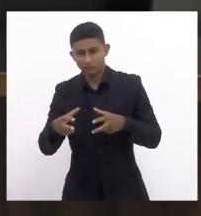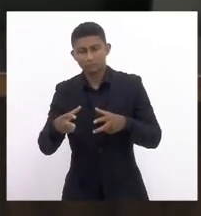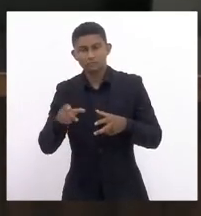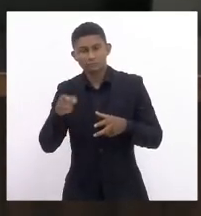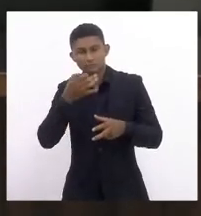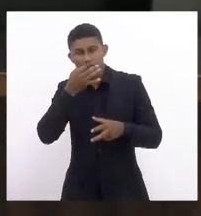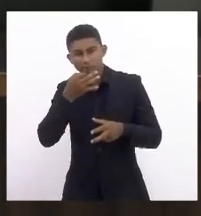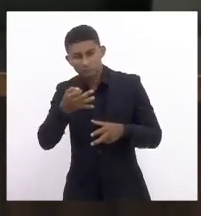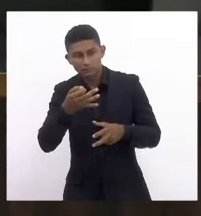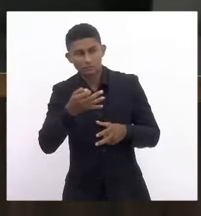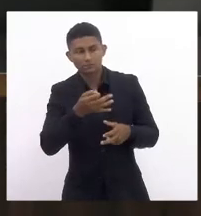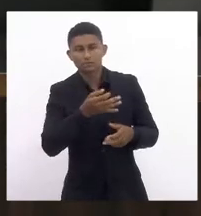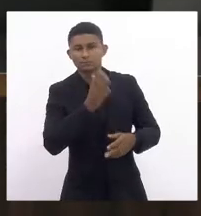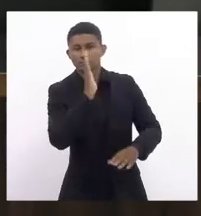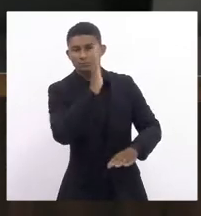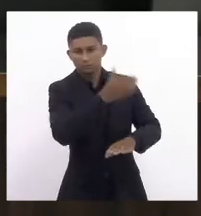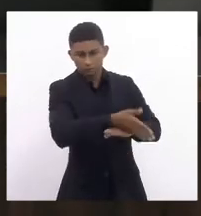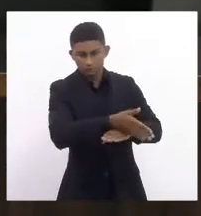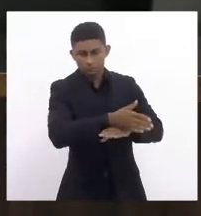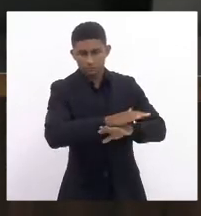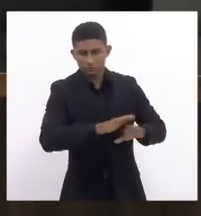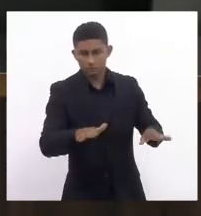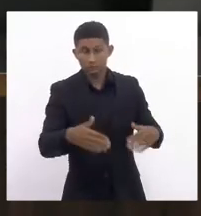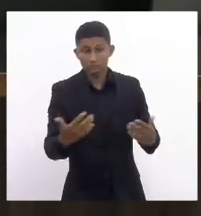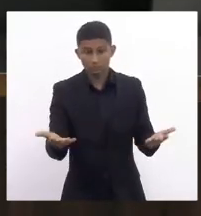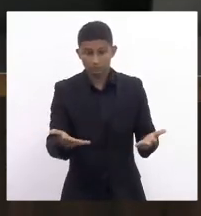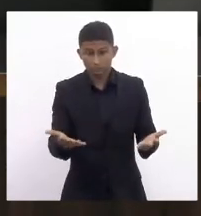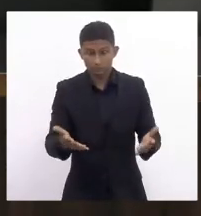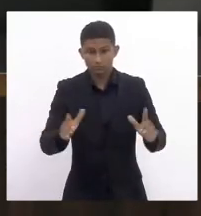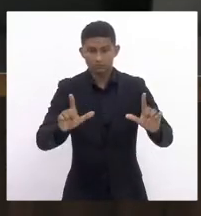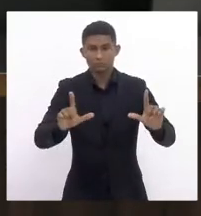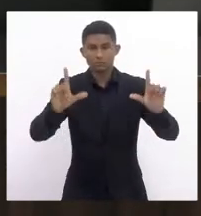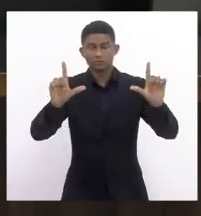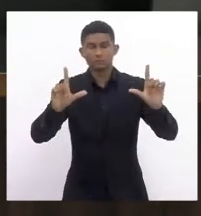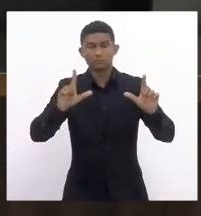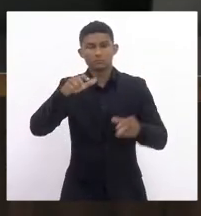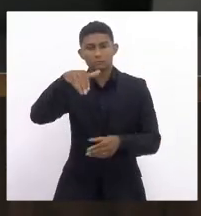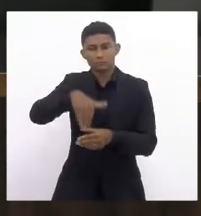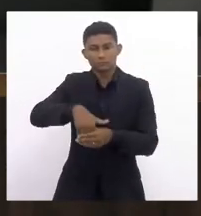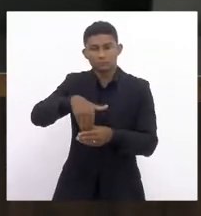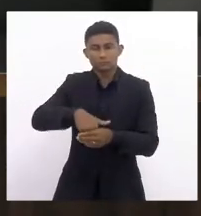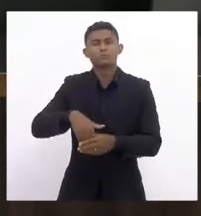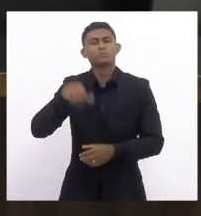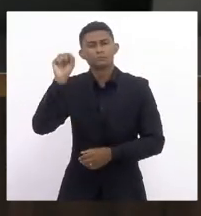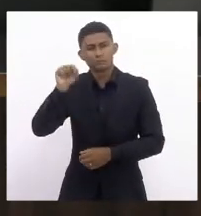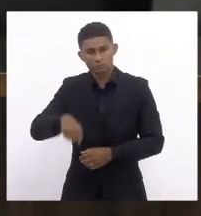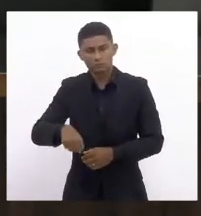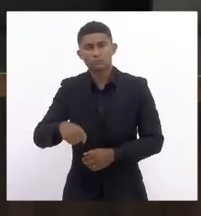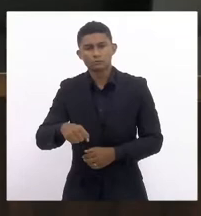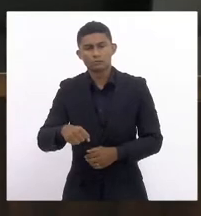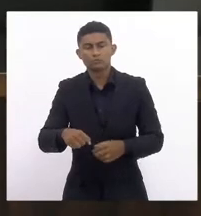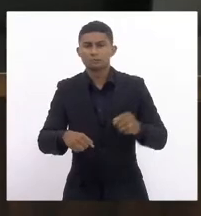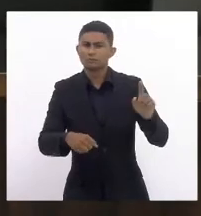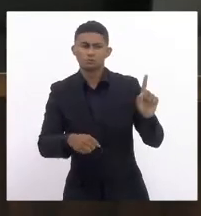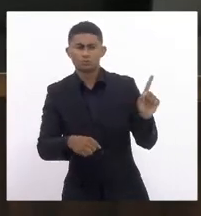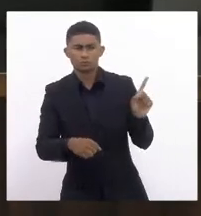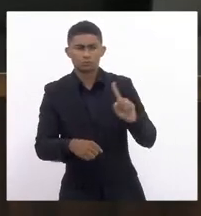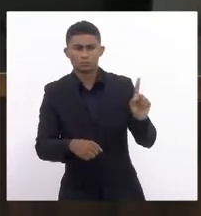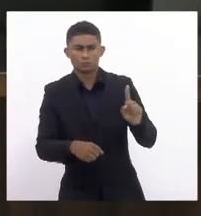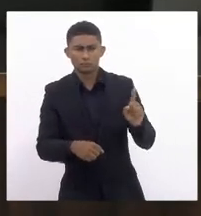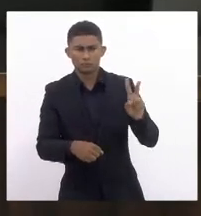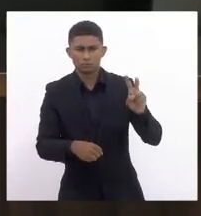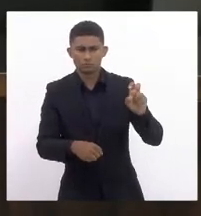Então vamos votar em bloco no painel, votando sim, aprova o projeto, derruba o veto. Votando não, mantém o